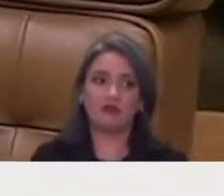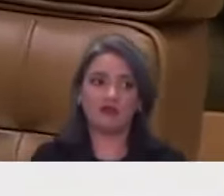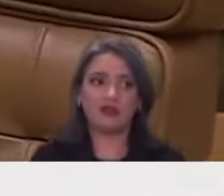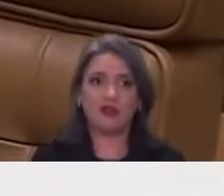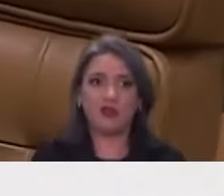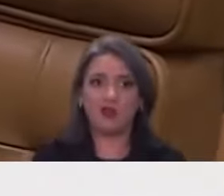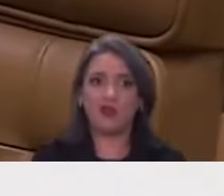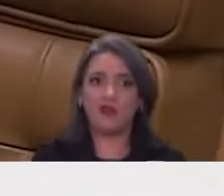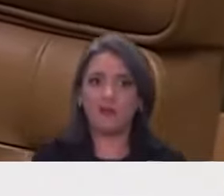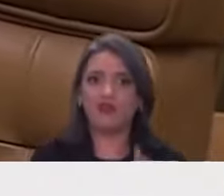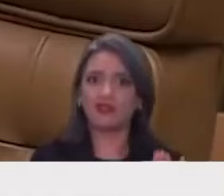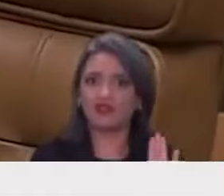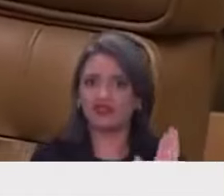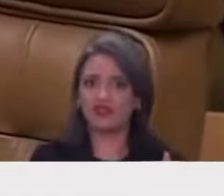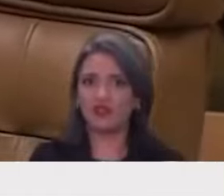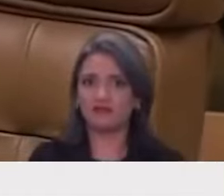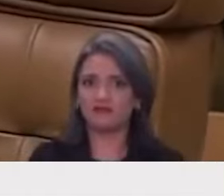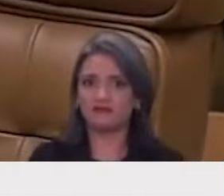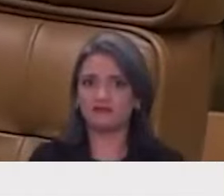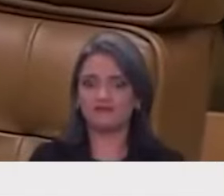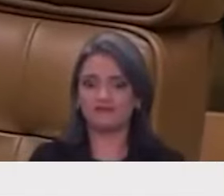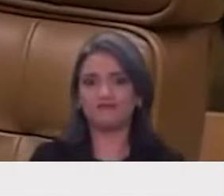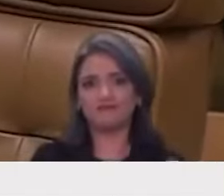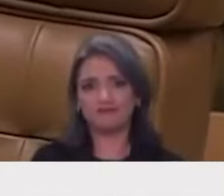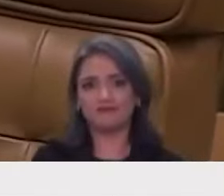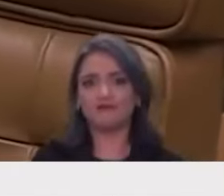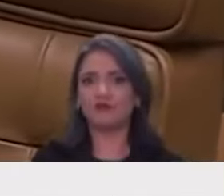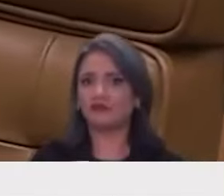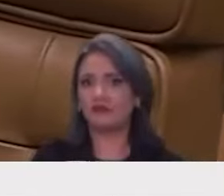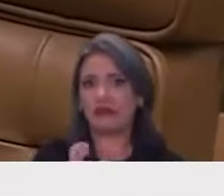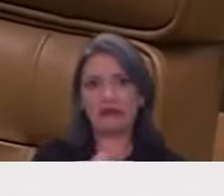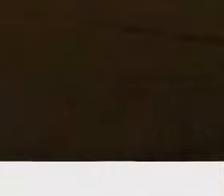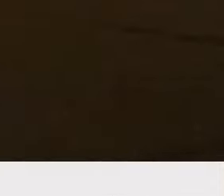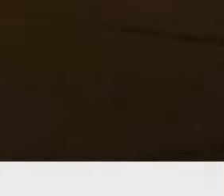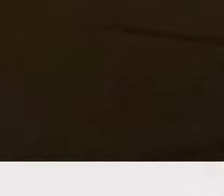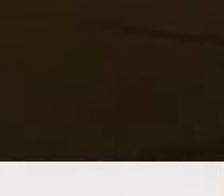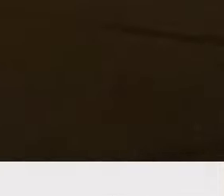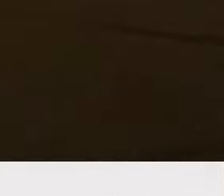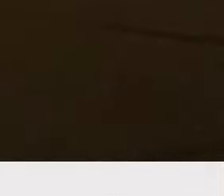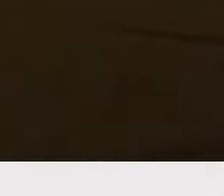que já vem sendo aplicada há tanto tempo.